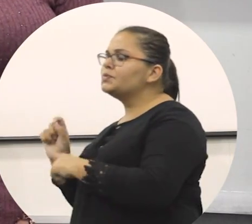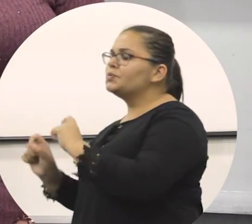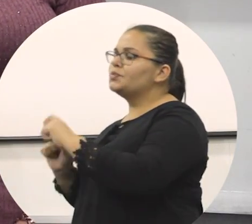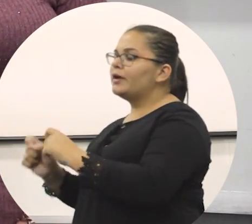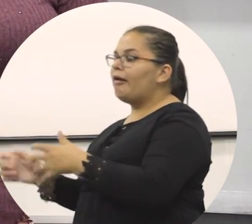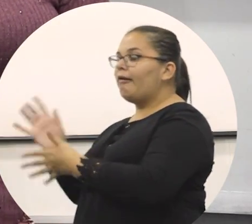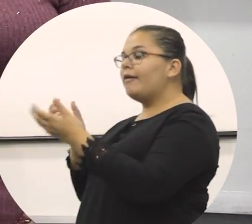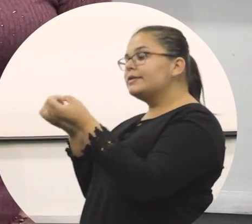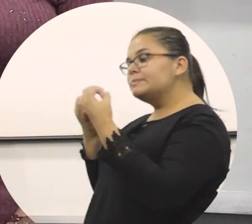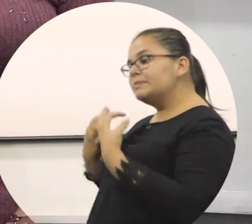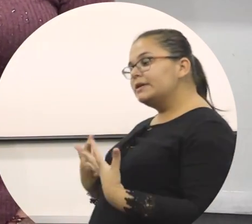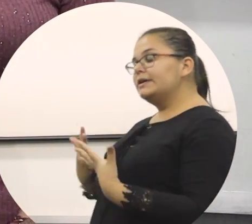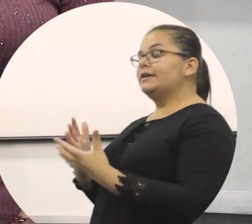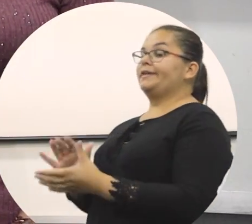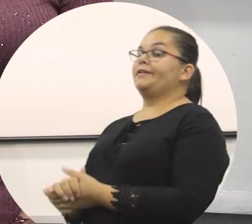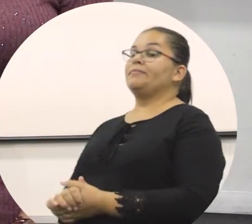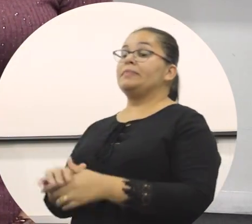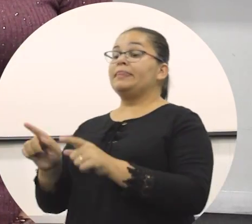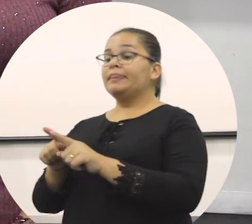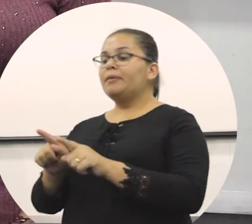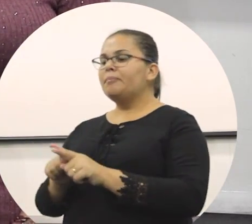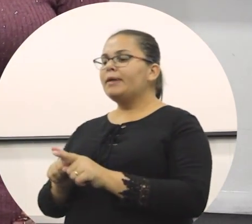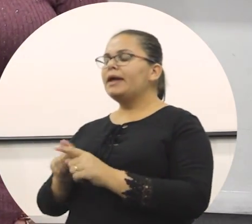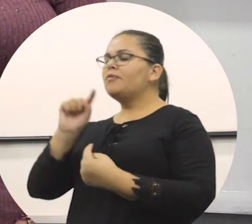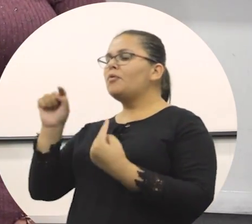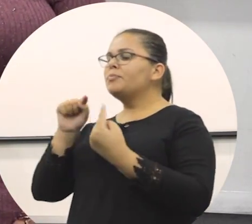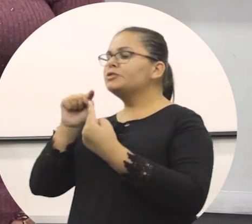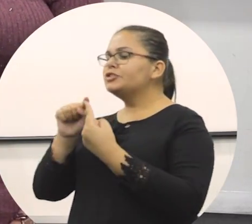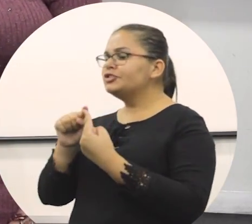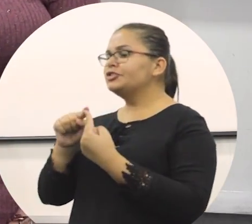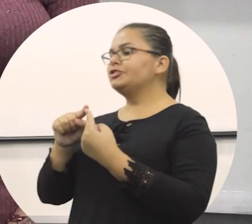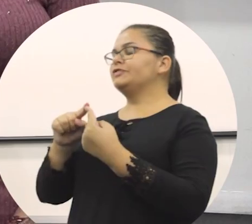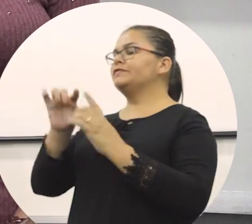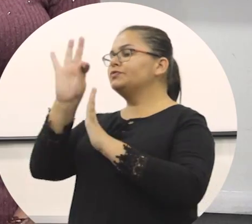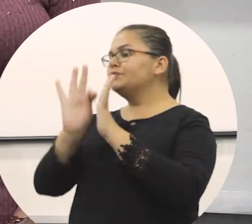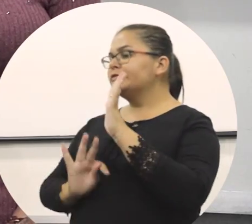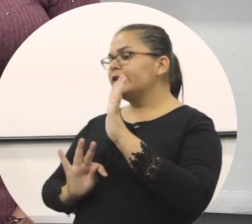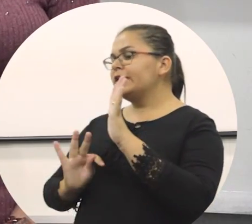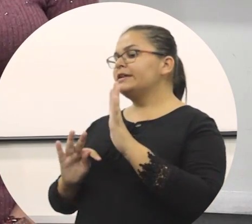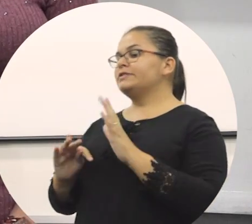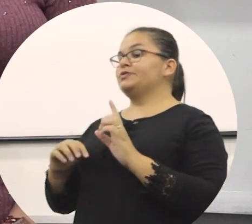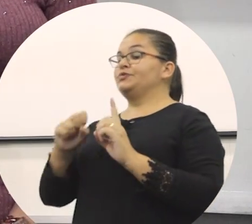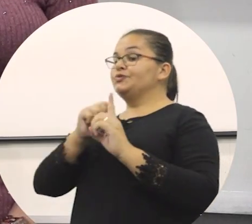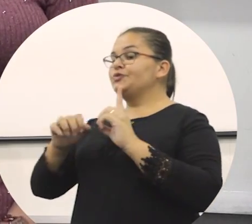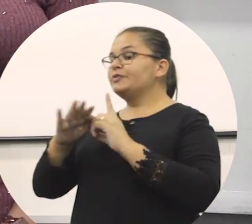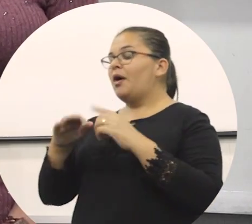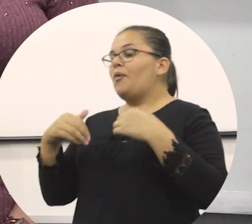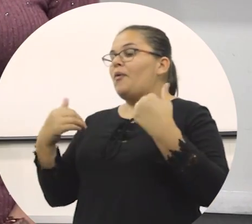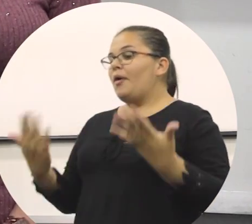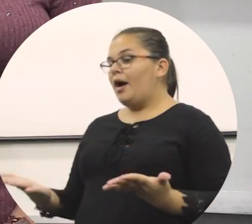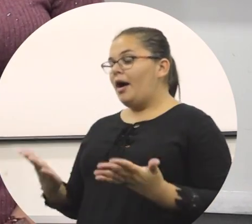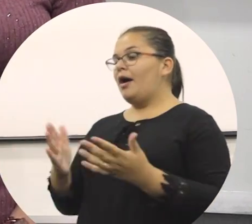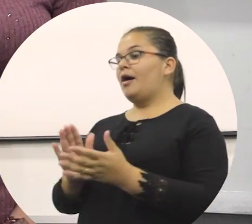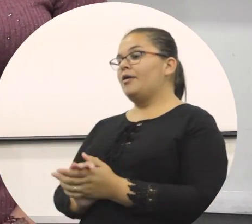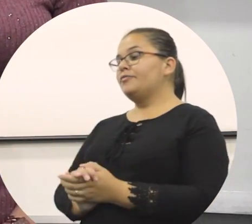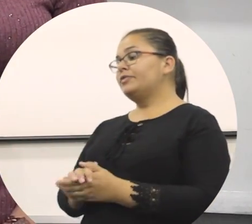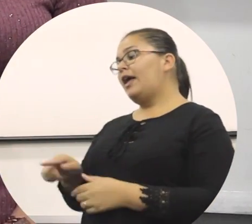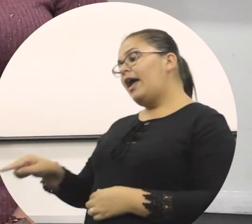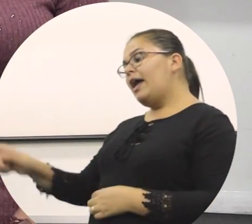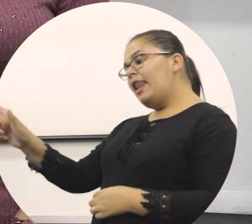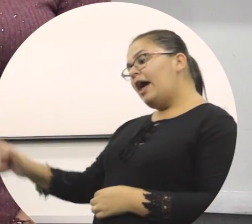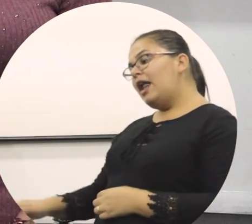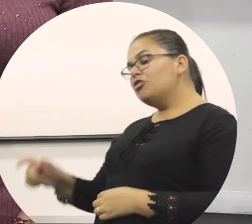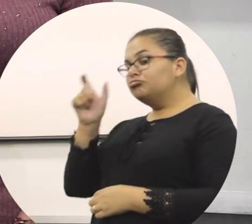a função social desse suporte também, a gente tem que ter isso claro, o interesse desse aluno para